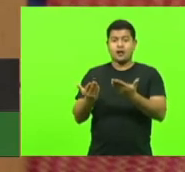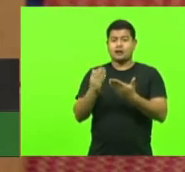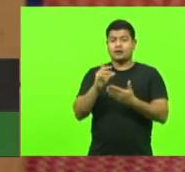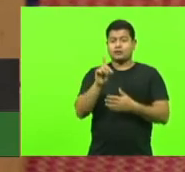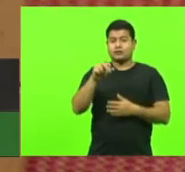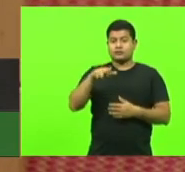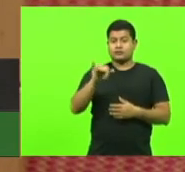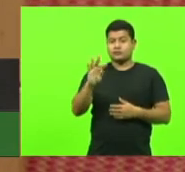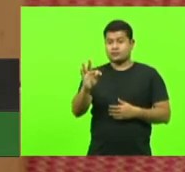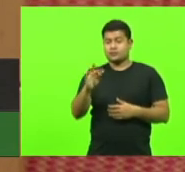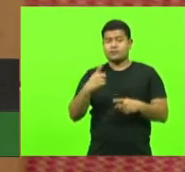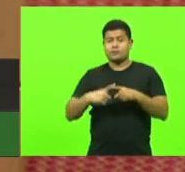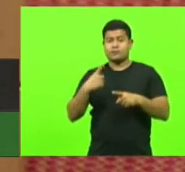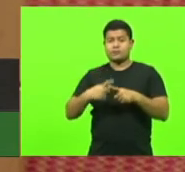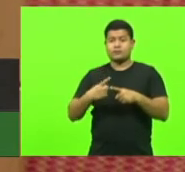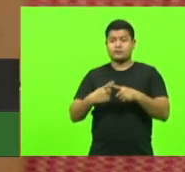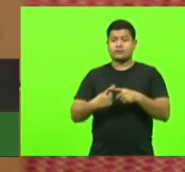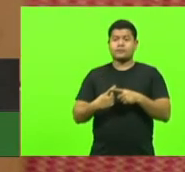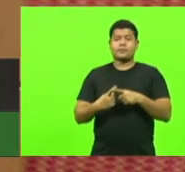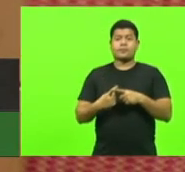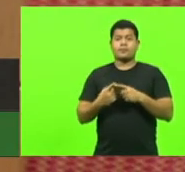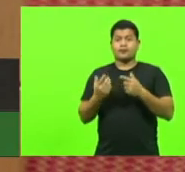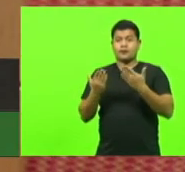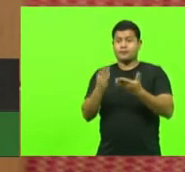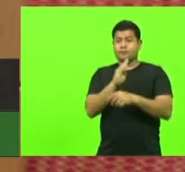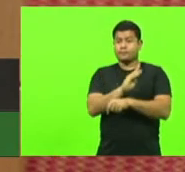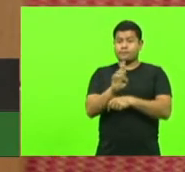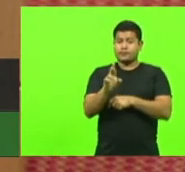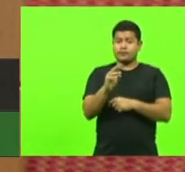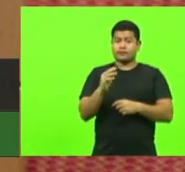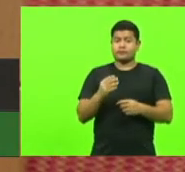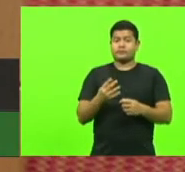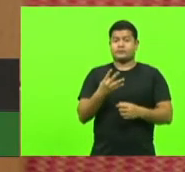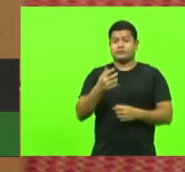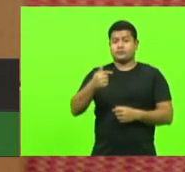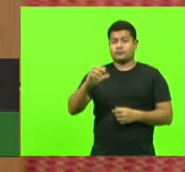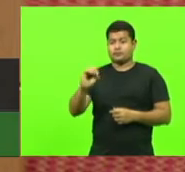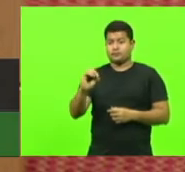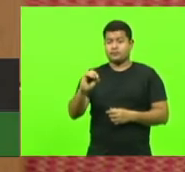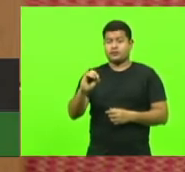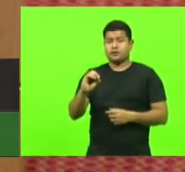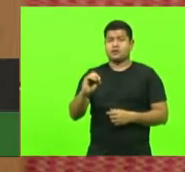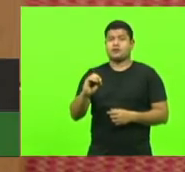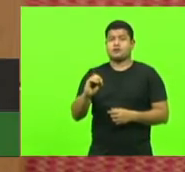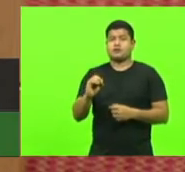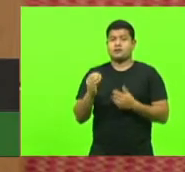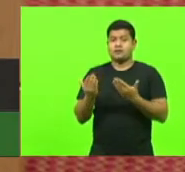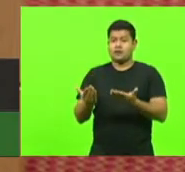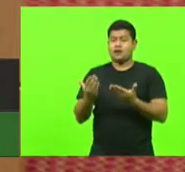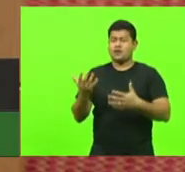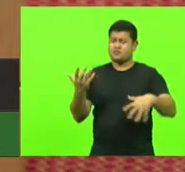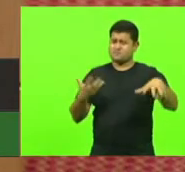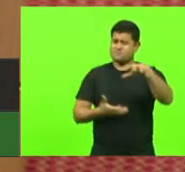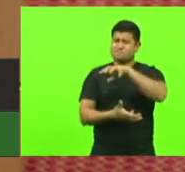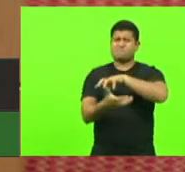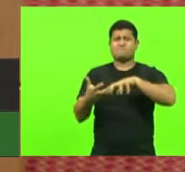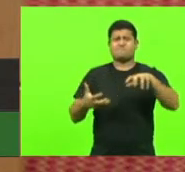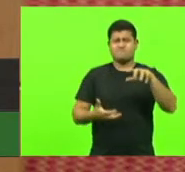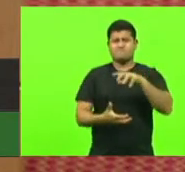a situação da BR-470 é de calamidade,